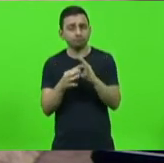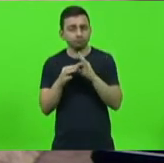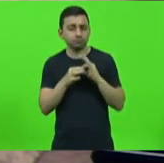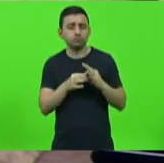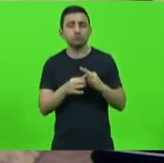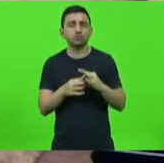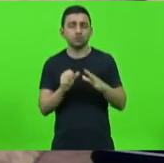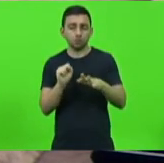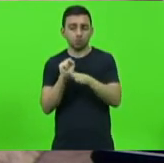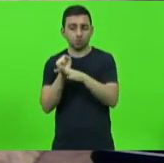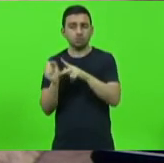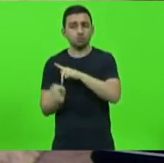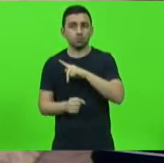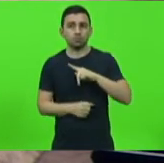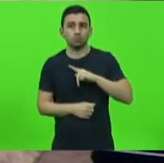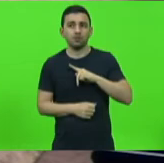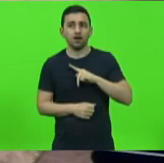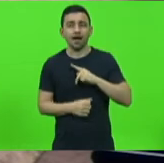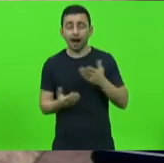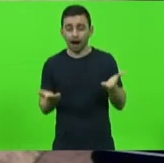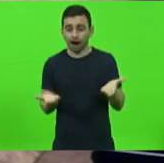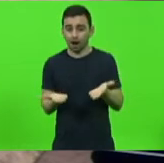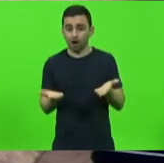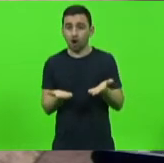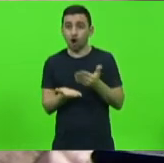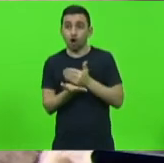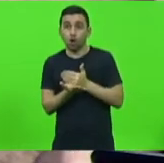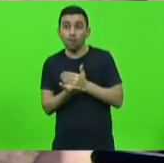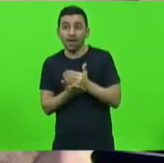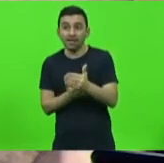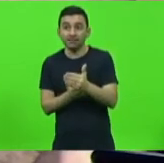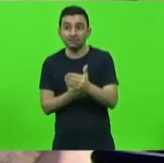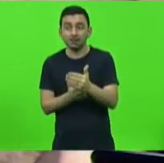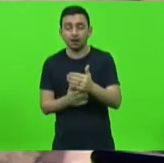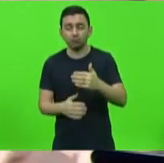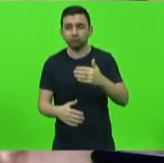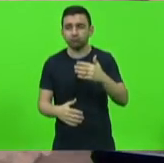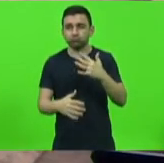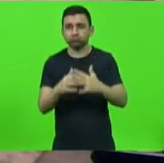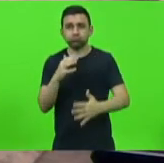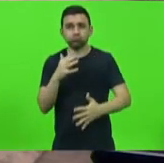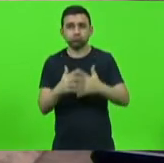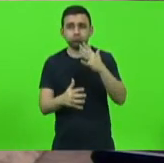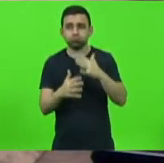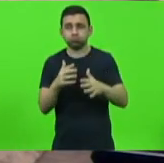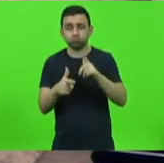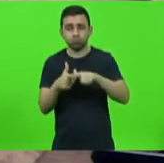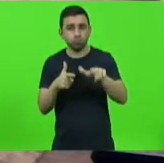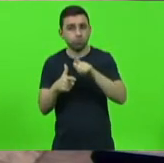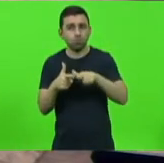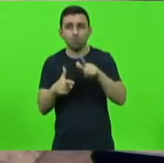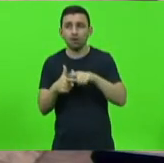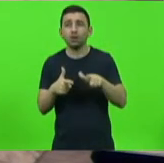pública. O que está se criando agora é a desarmonia por outros interesses.